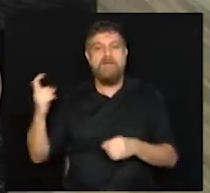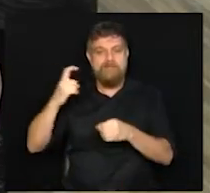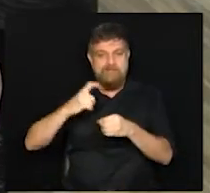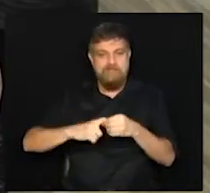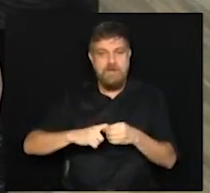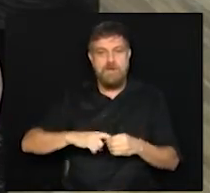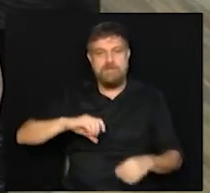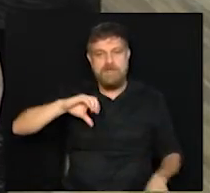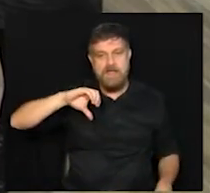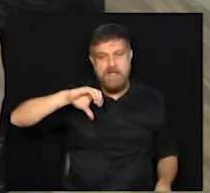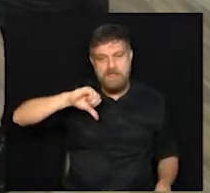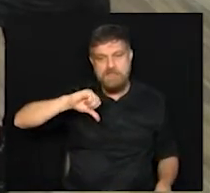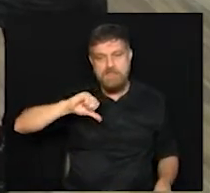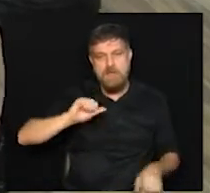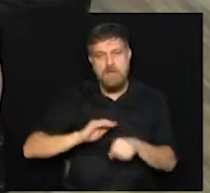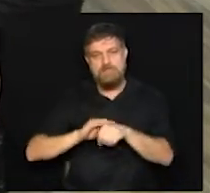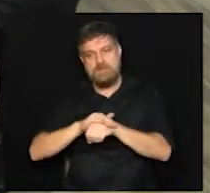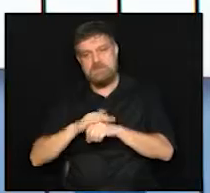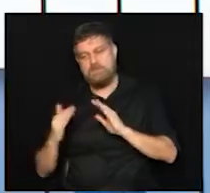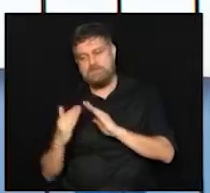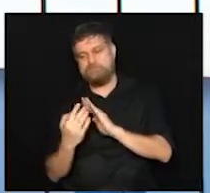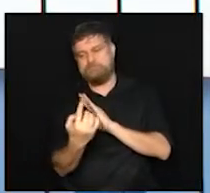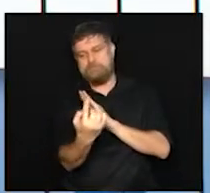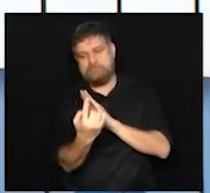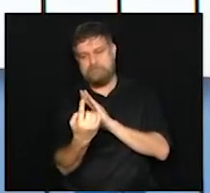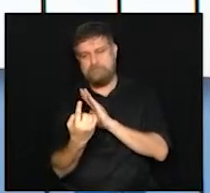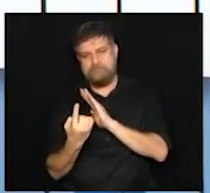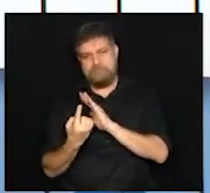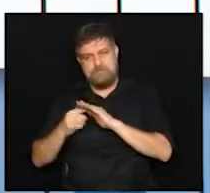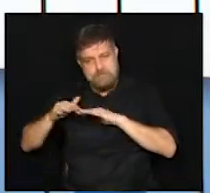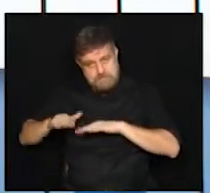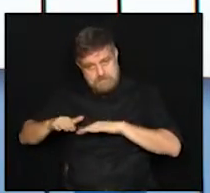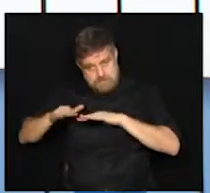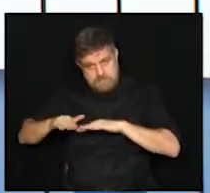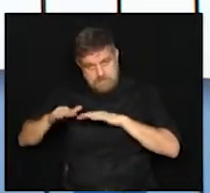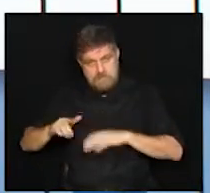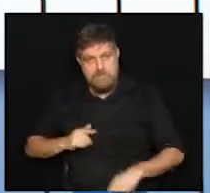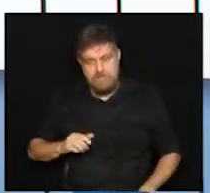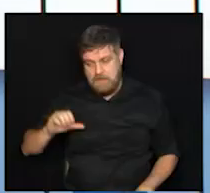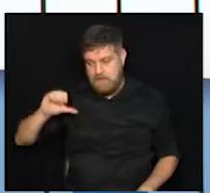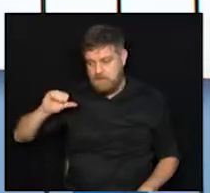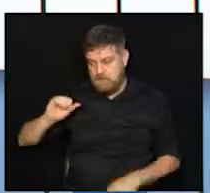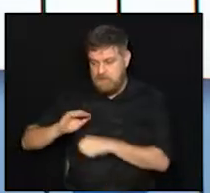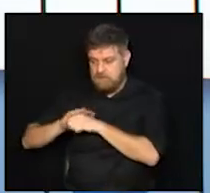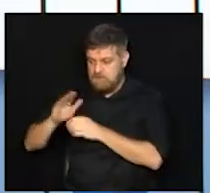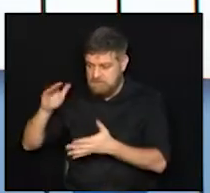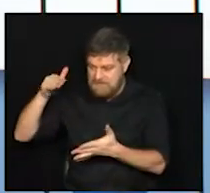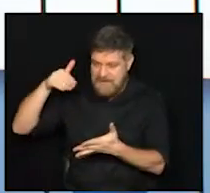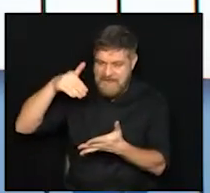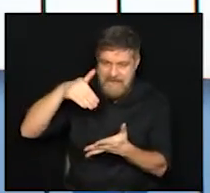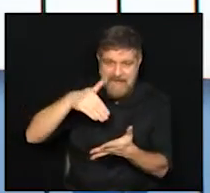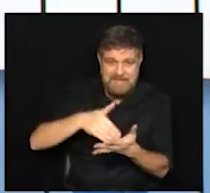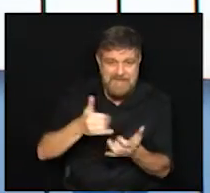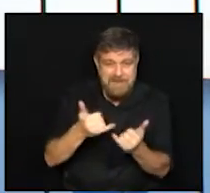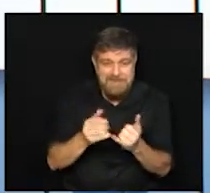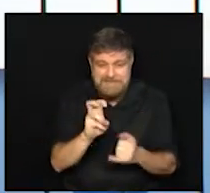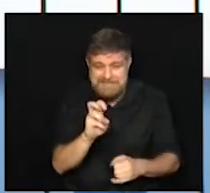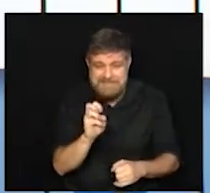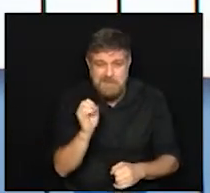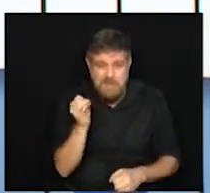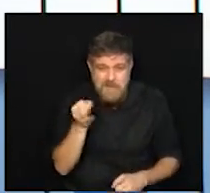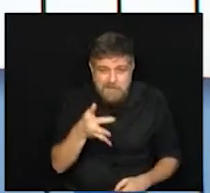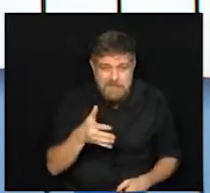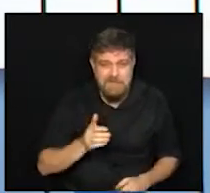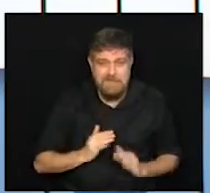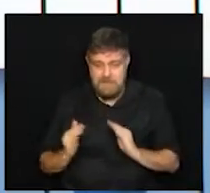horário das 21 horas, o toque de recolher em Campinas, das 9 da noite às 4h59 da manhã, durante